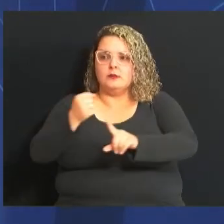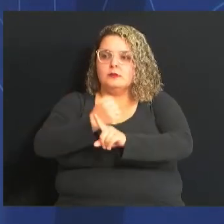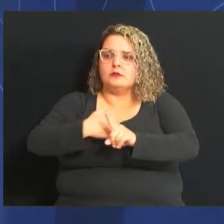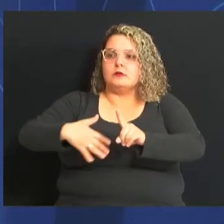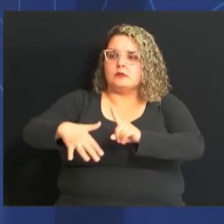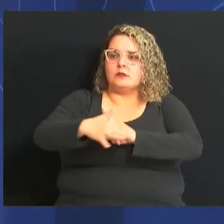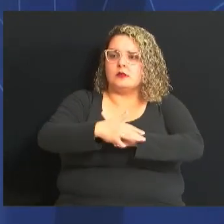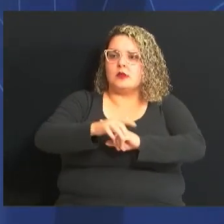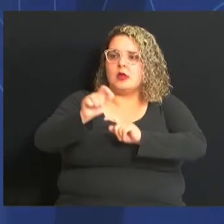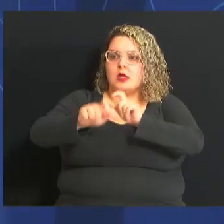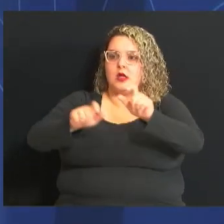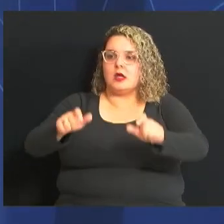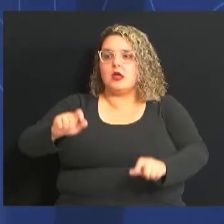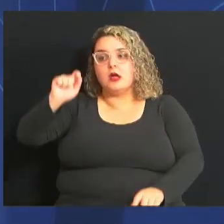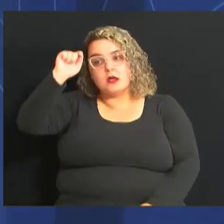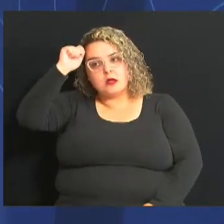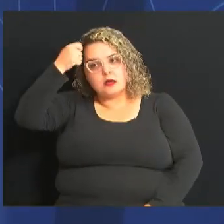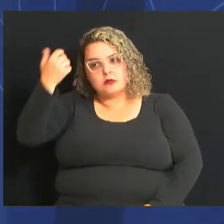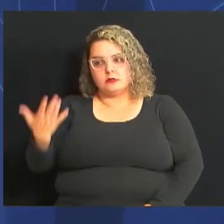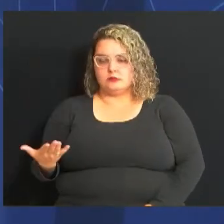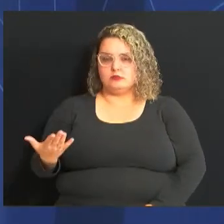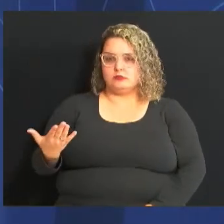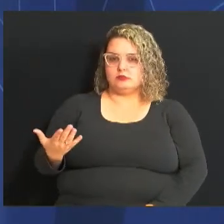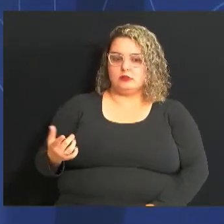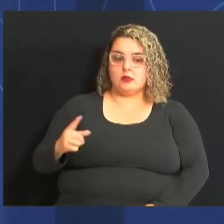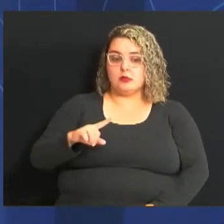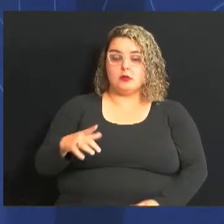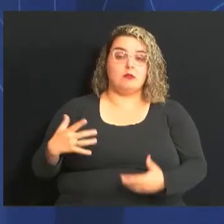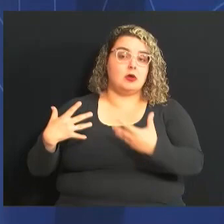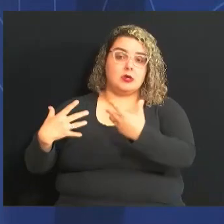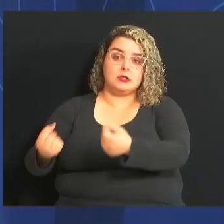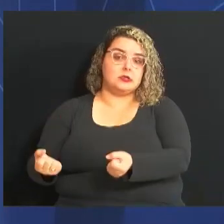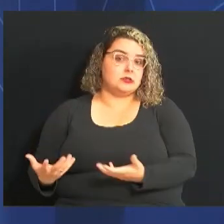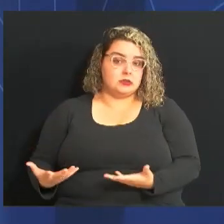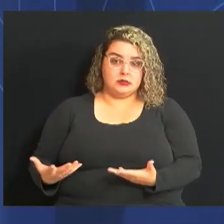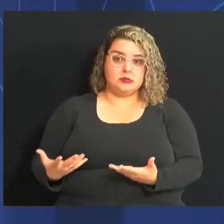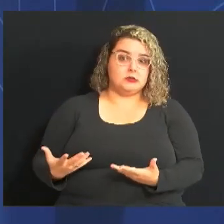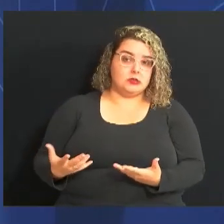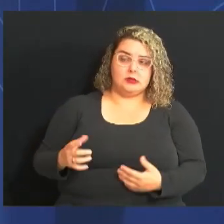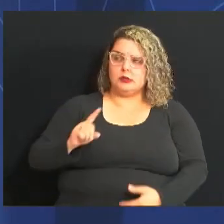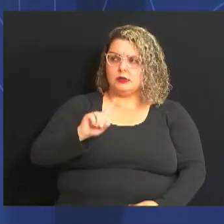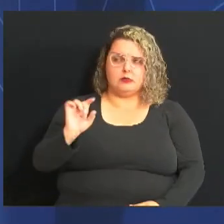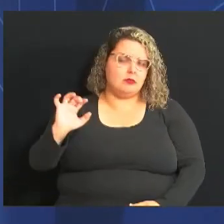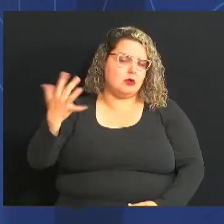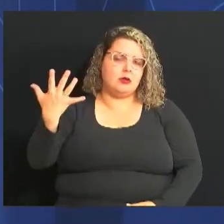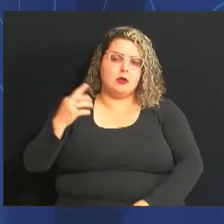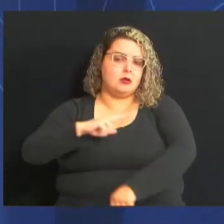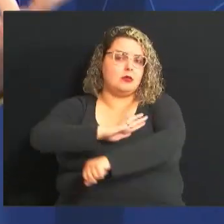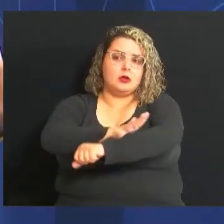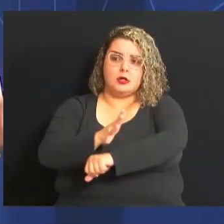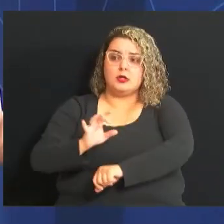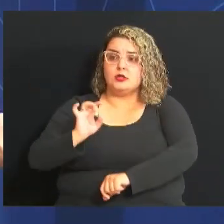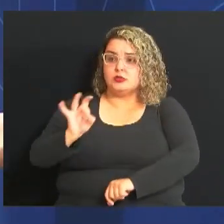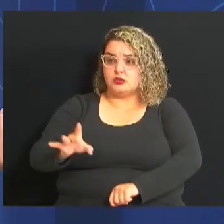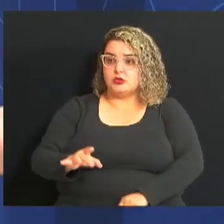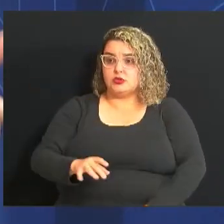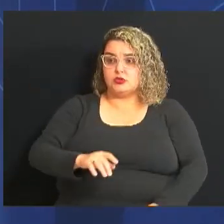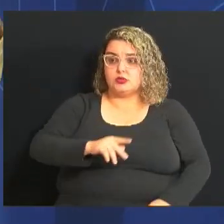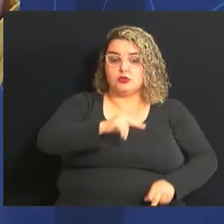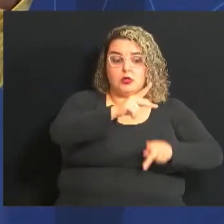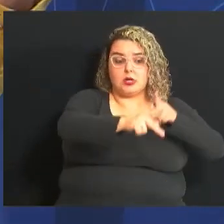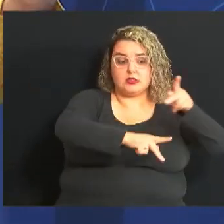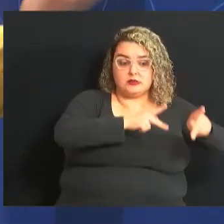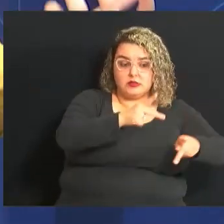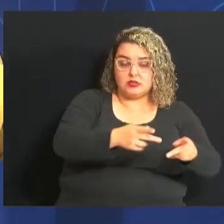as pessoas negras imunes ao racismo, como se o racismo tivesse atrelado apenas às pessoas negras